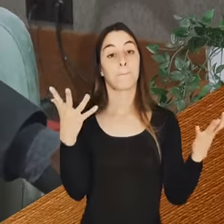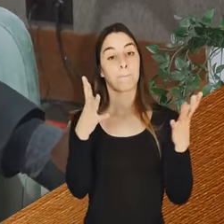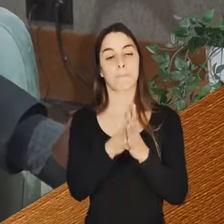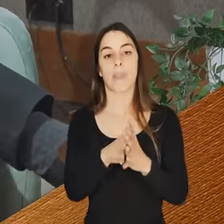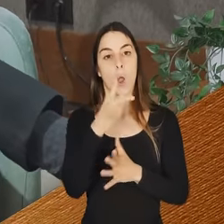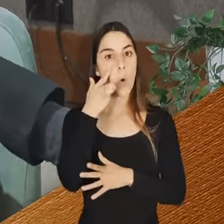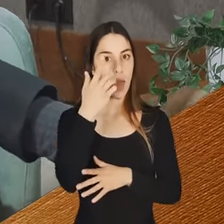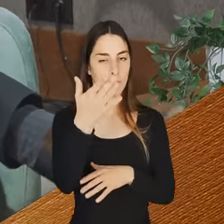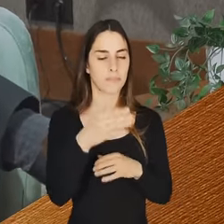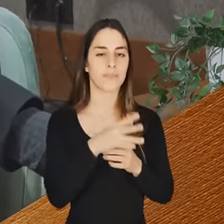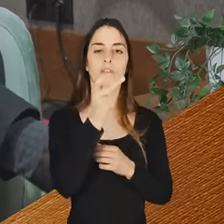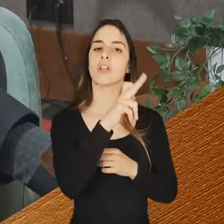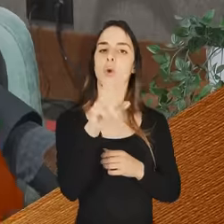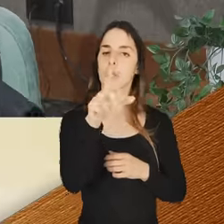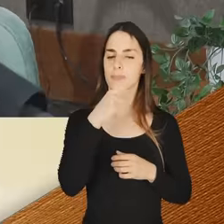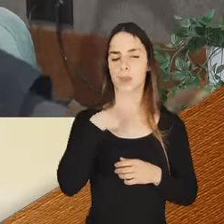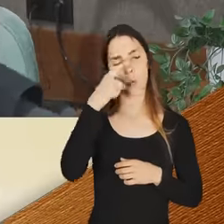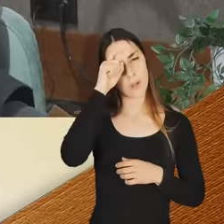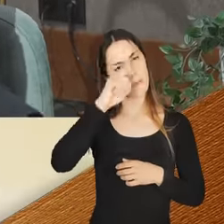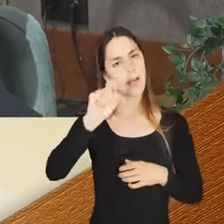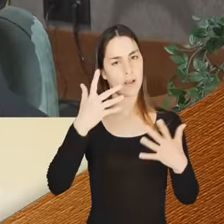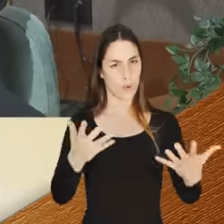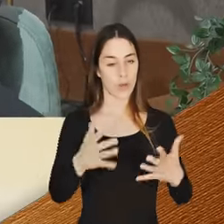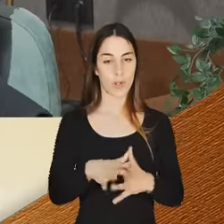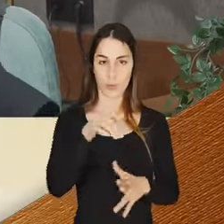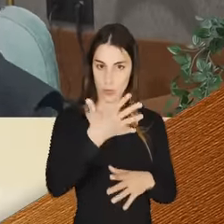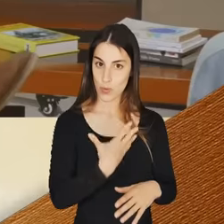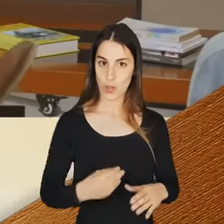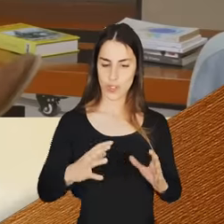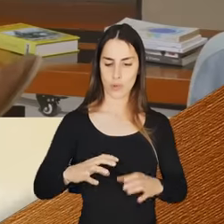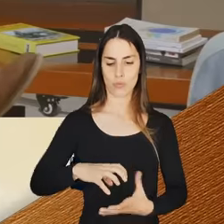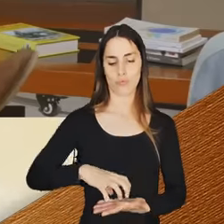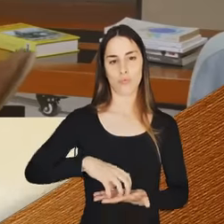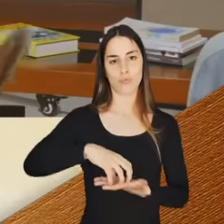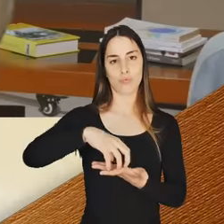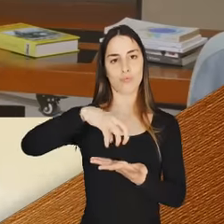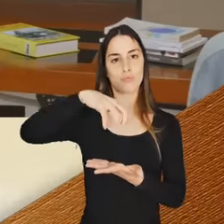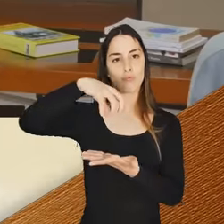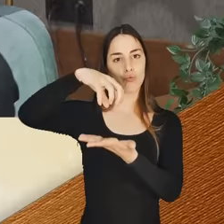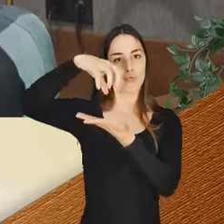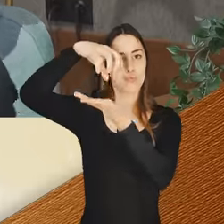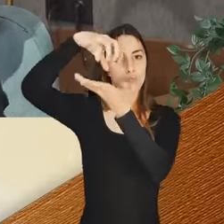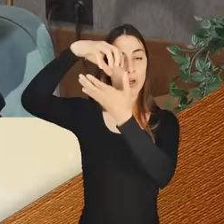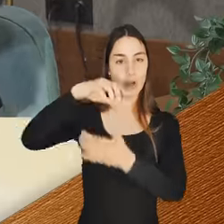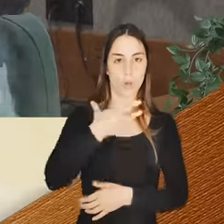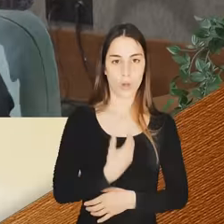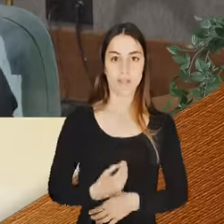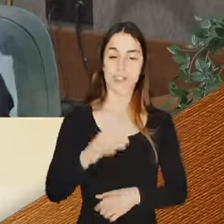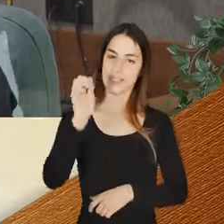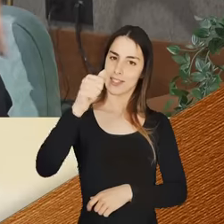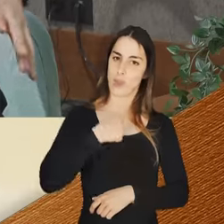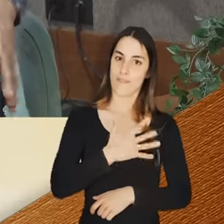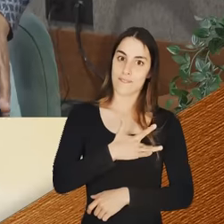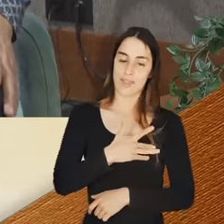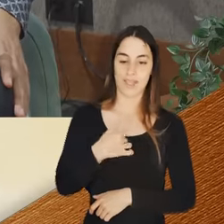Olha, Vítor, lembrei-me agora. Diz-me. Gostas de elevadores? Oh, Joana, se eu gosto de elevadores, adoro. E eu que moro no resto do chão,